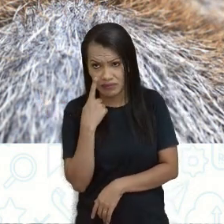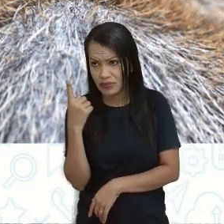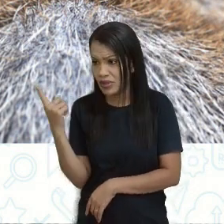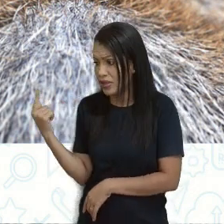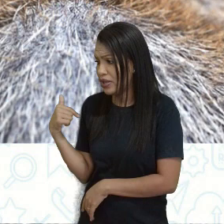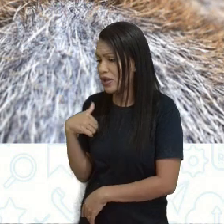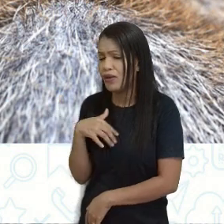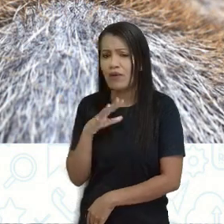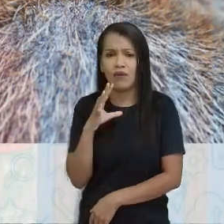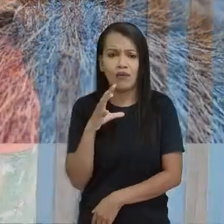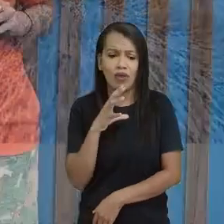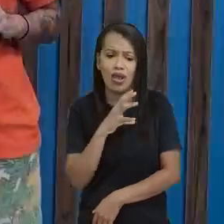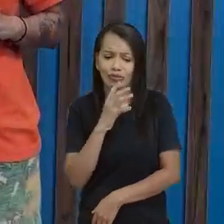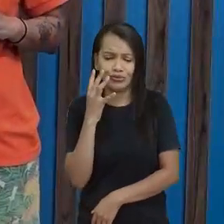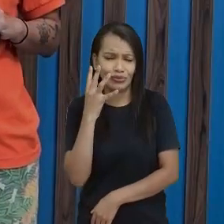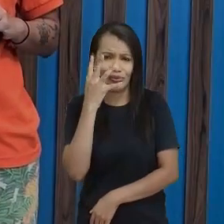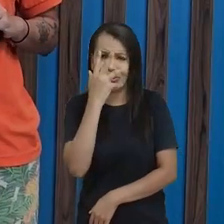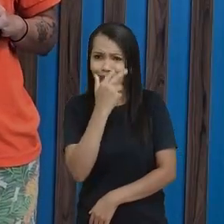acho lindo a capivara,